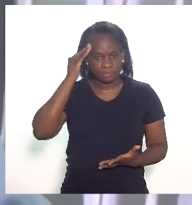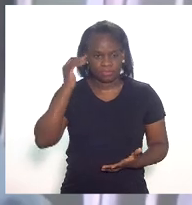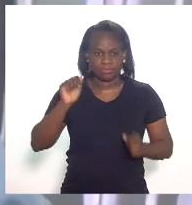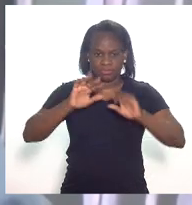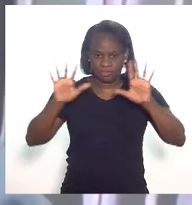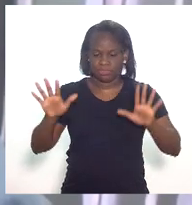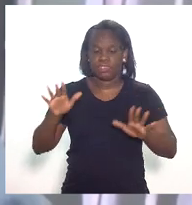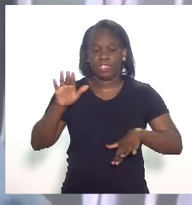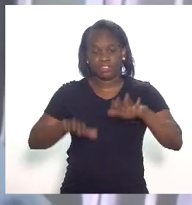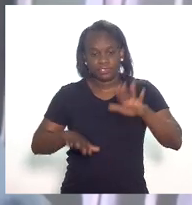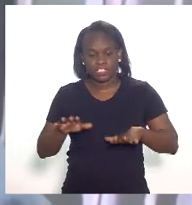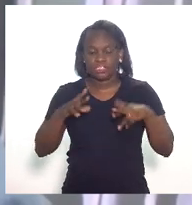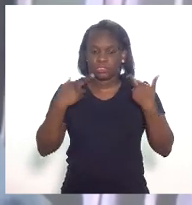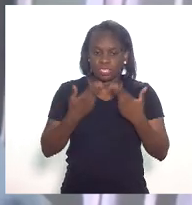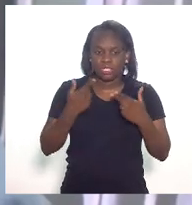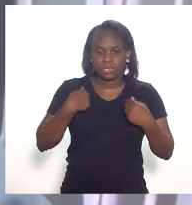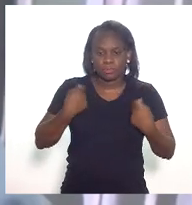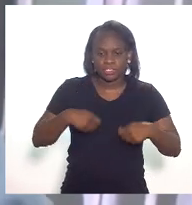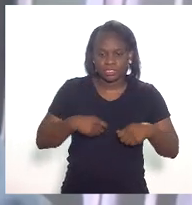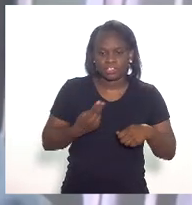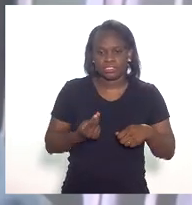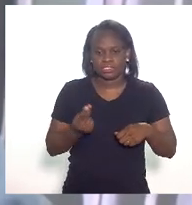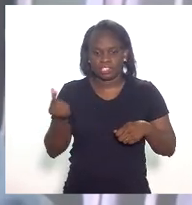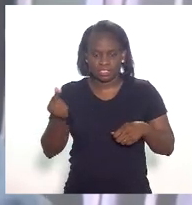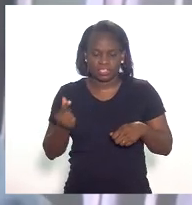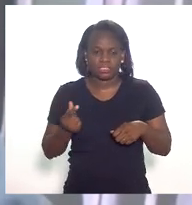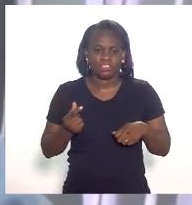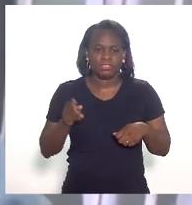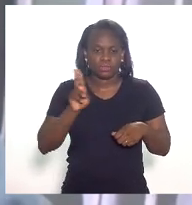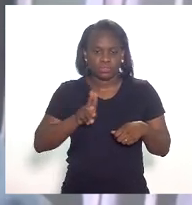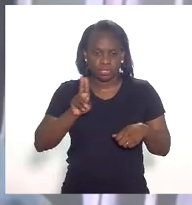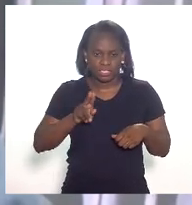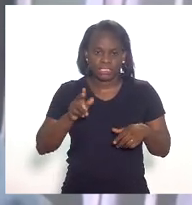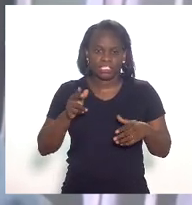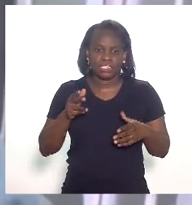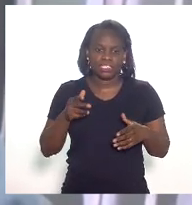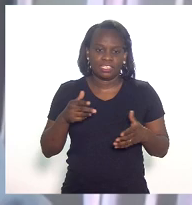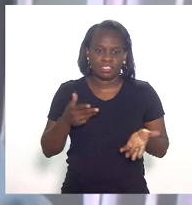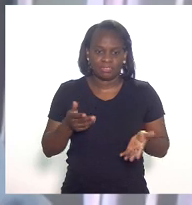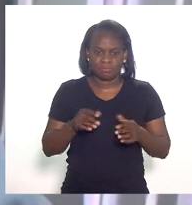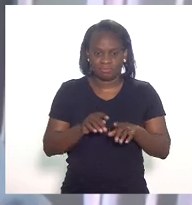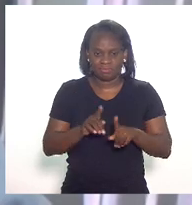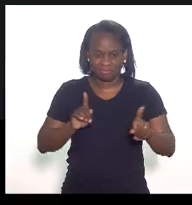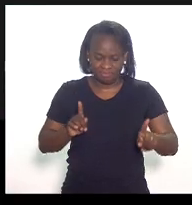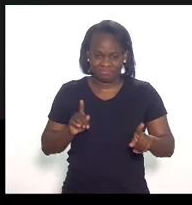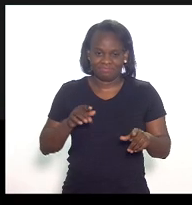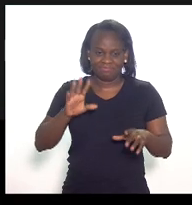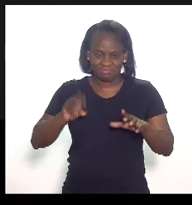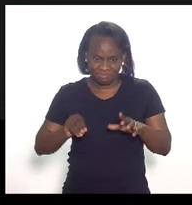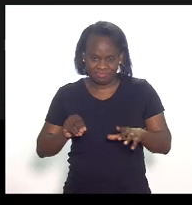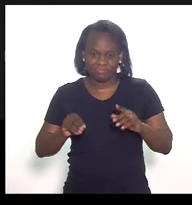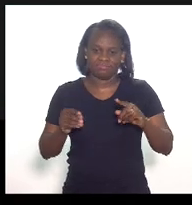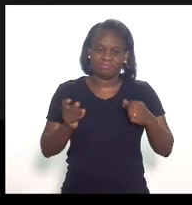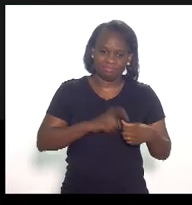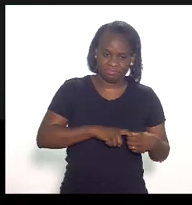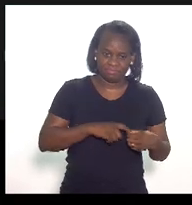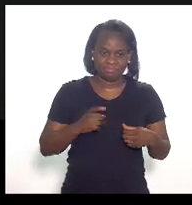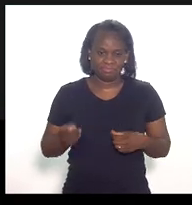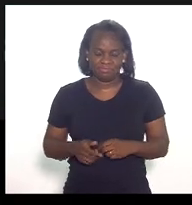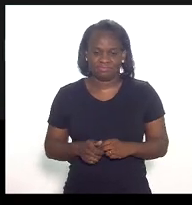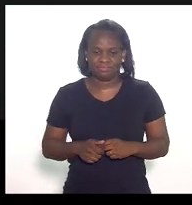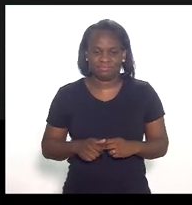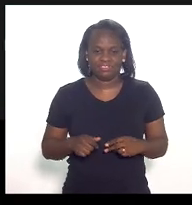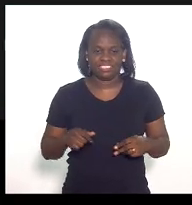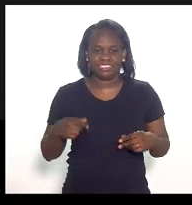que em alguns momentos da reunião eu terei que usar o princípio da ubiquidade digital. Então,